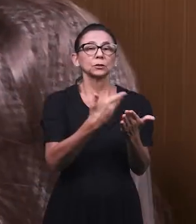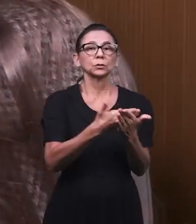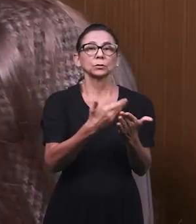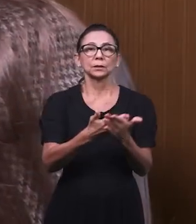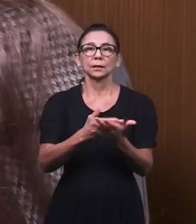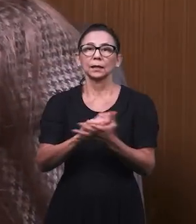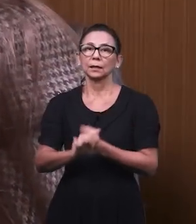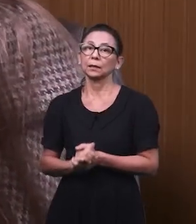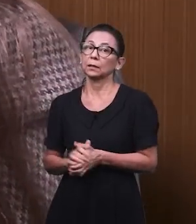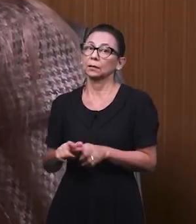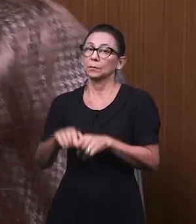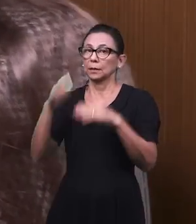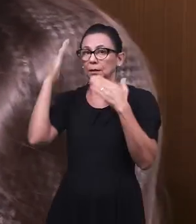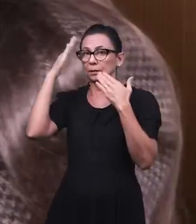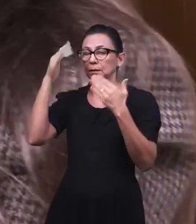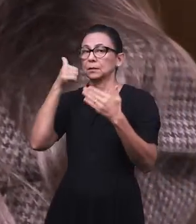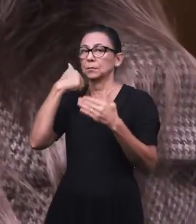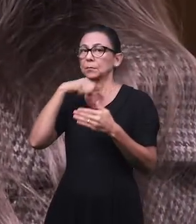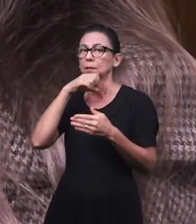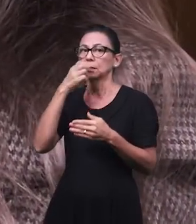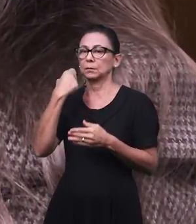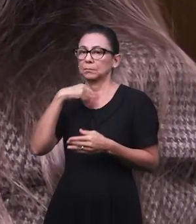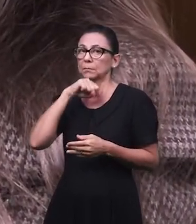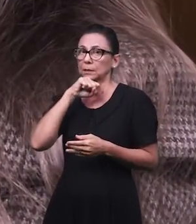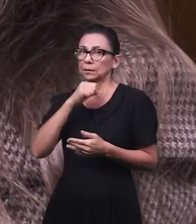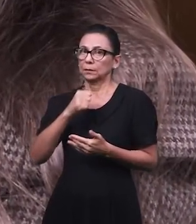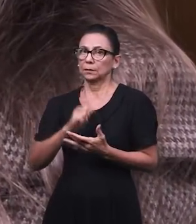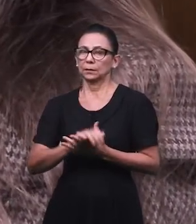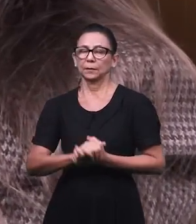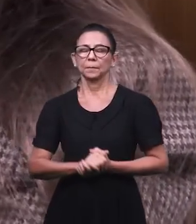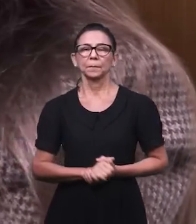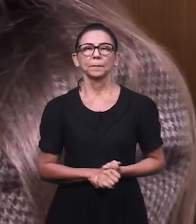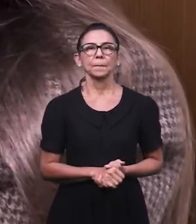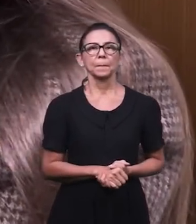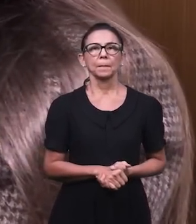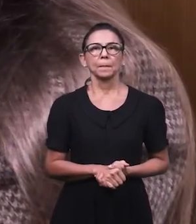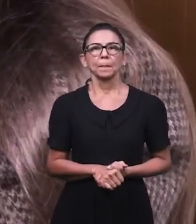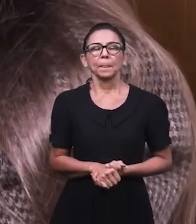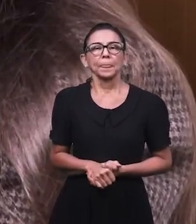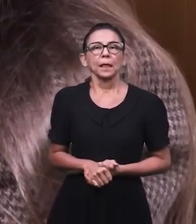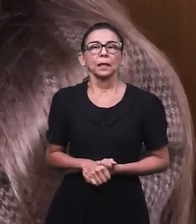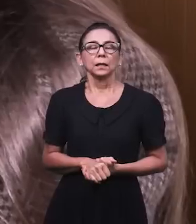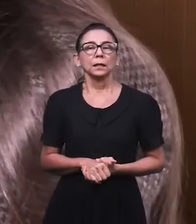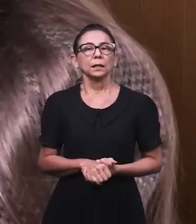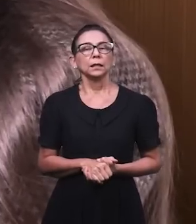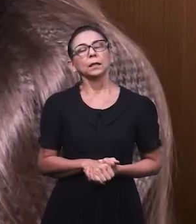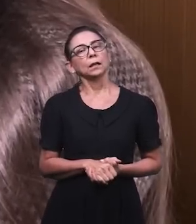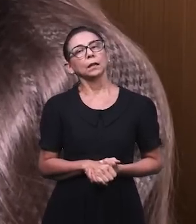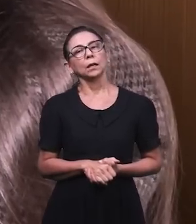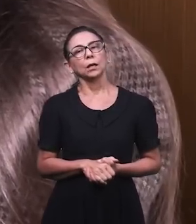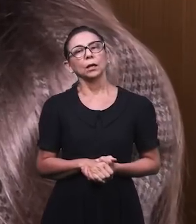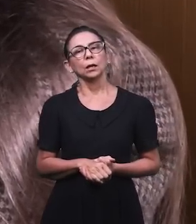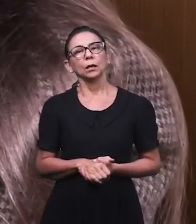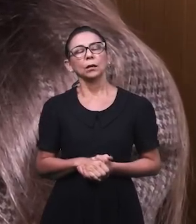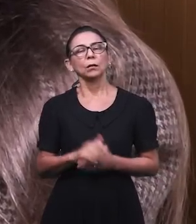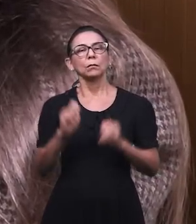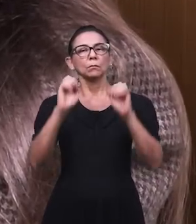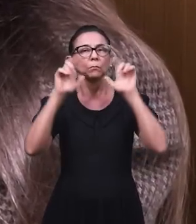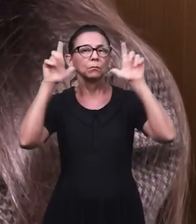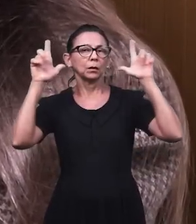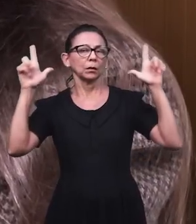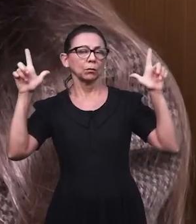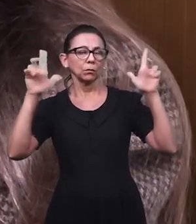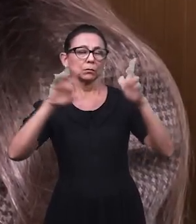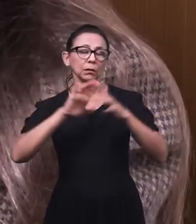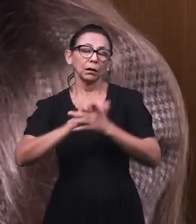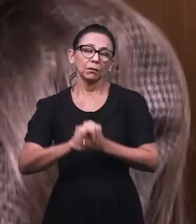agora agradecer os meus pais nisso, porque eu ia de manhã e não tinha topic no horário que eu terminava o